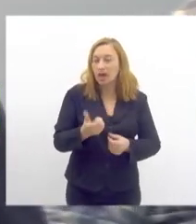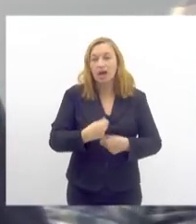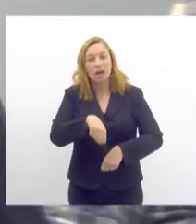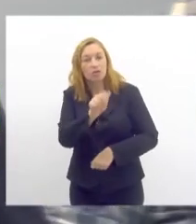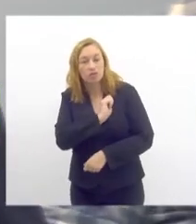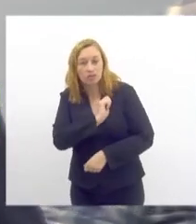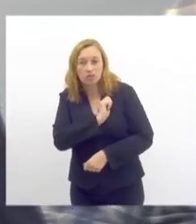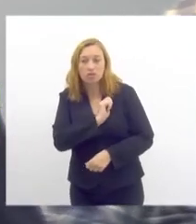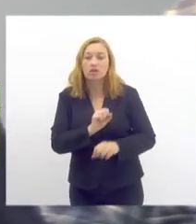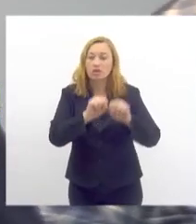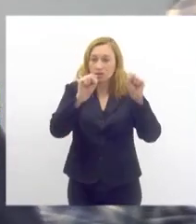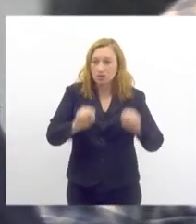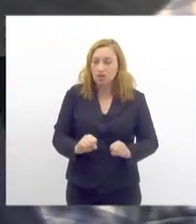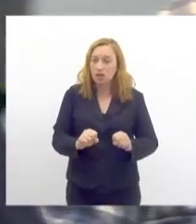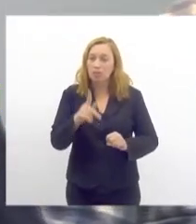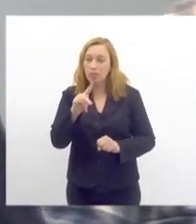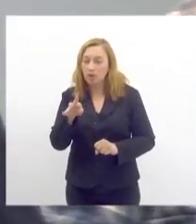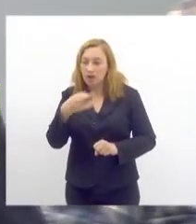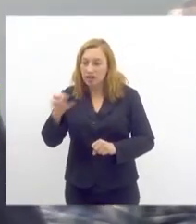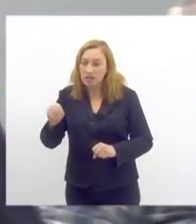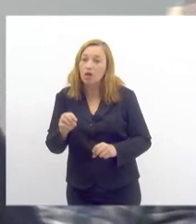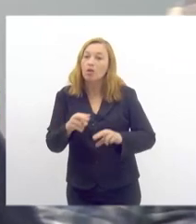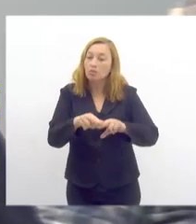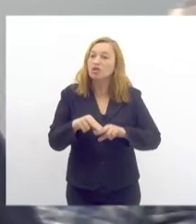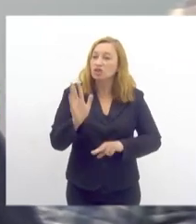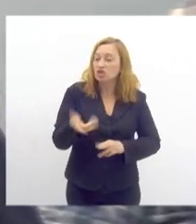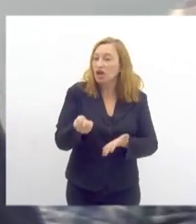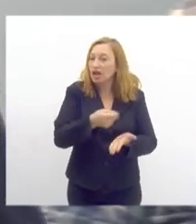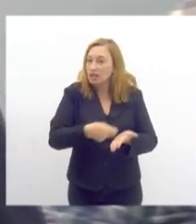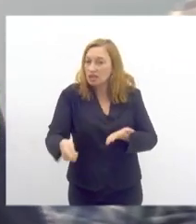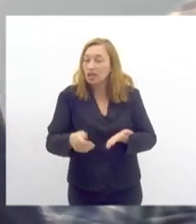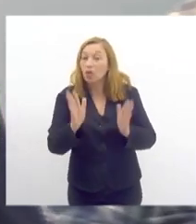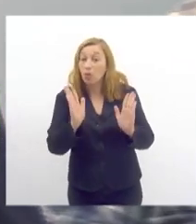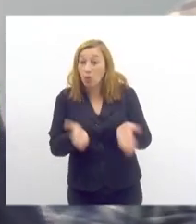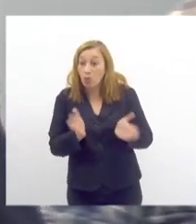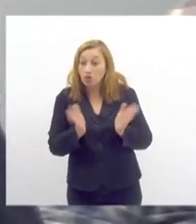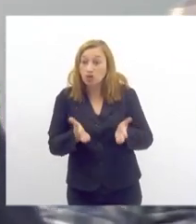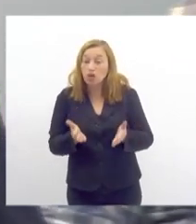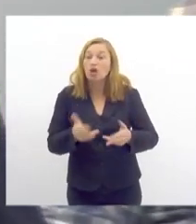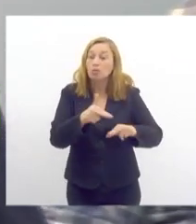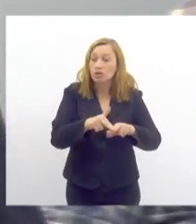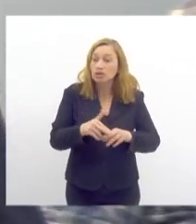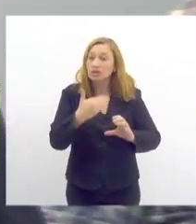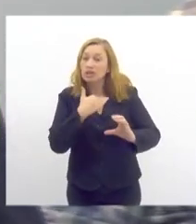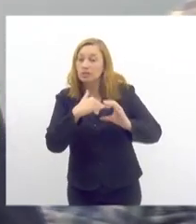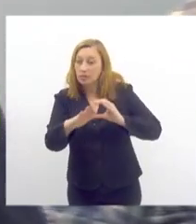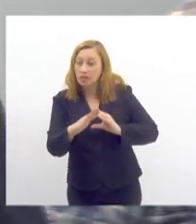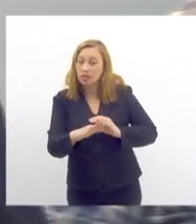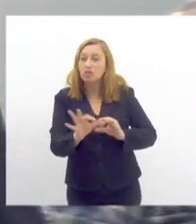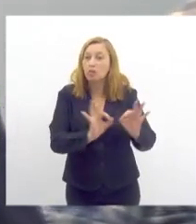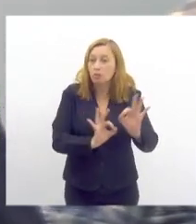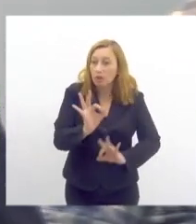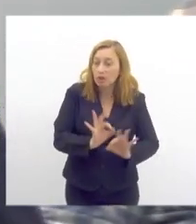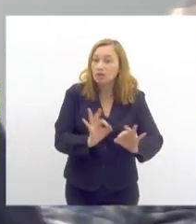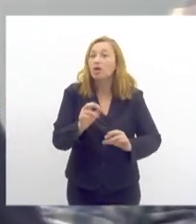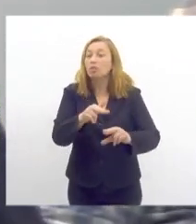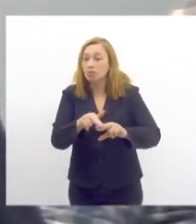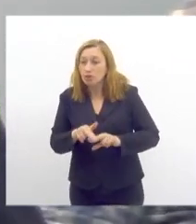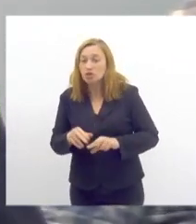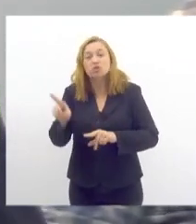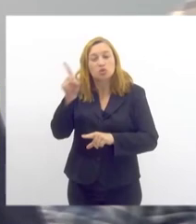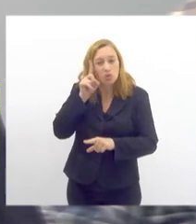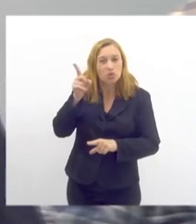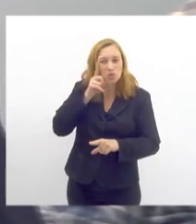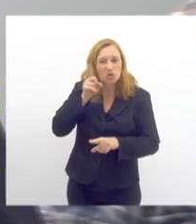com relação à progressão, por isso que a gente já assinou outra progressão hoje, por isso que nós encaminhamos o plano, por isso que nós o tempo